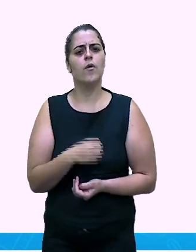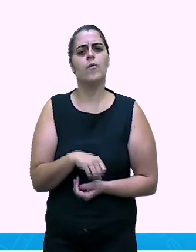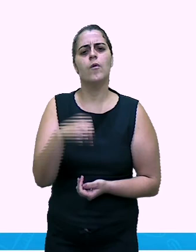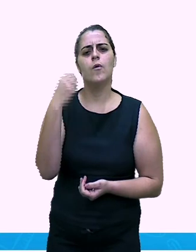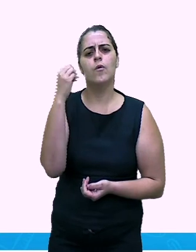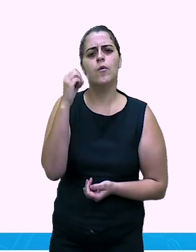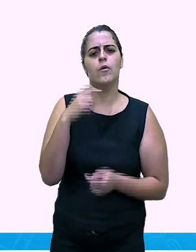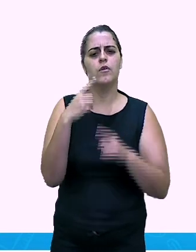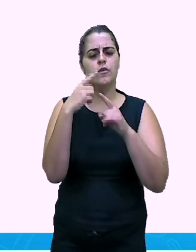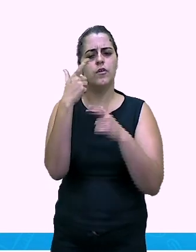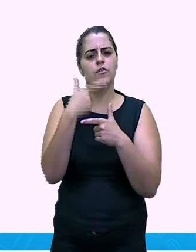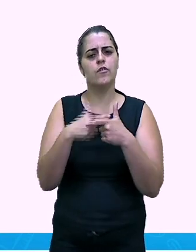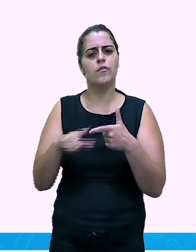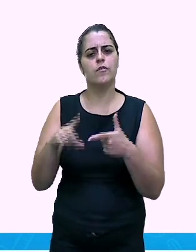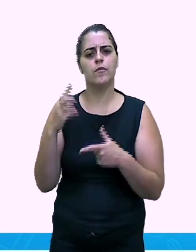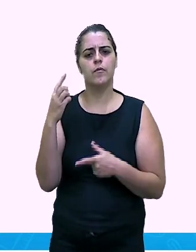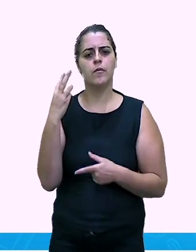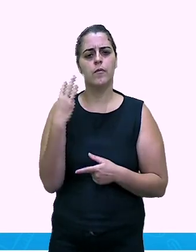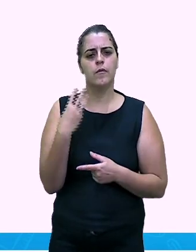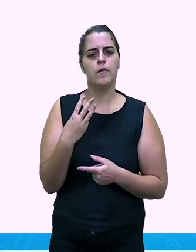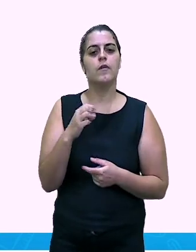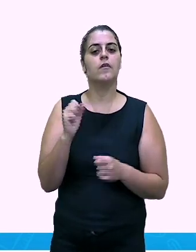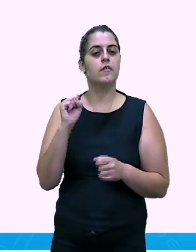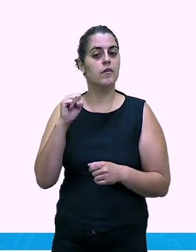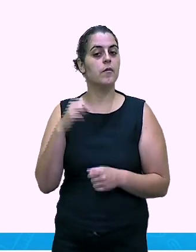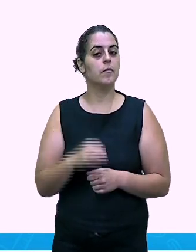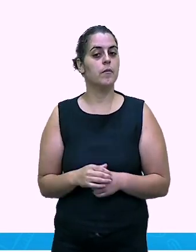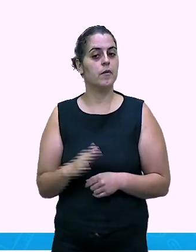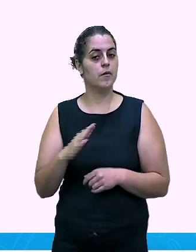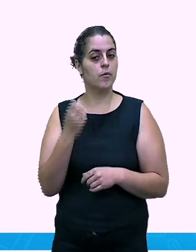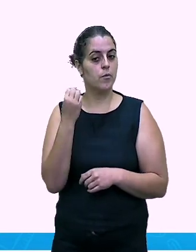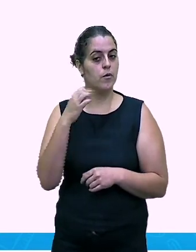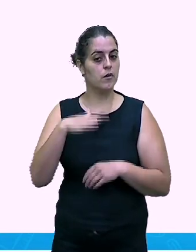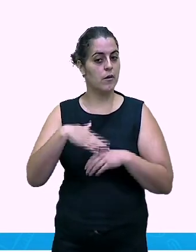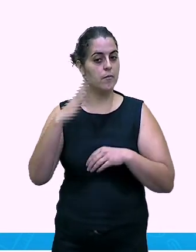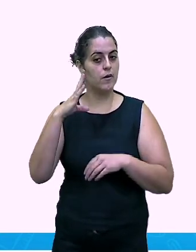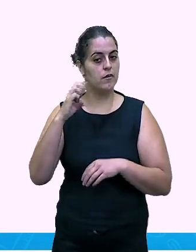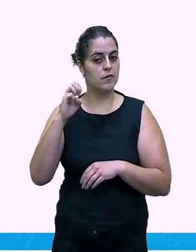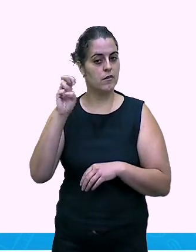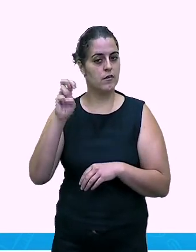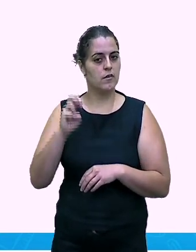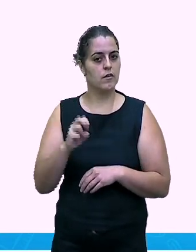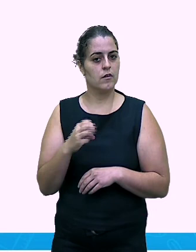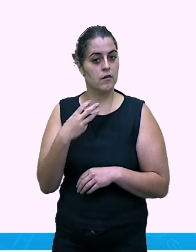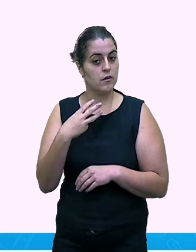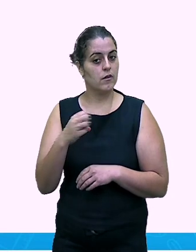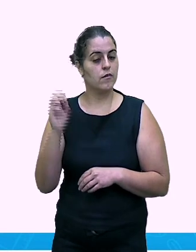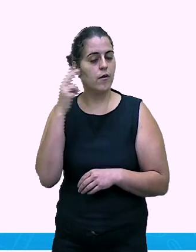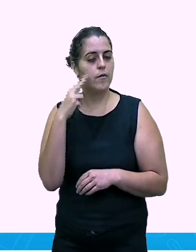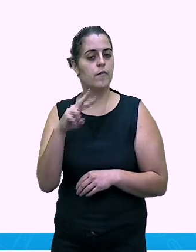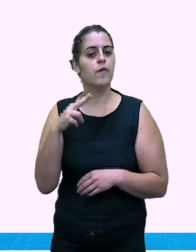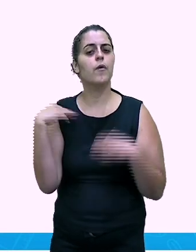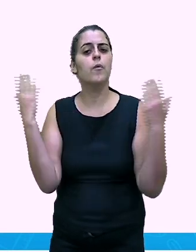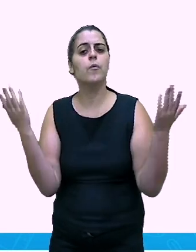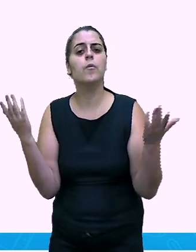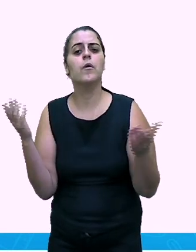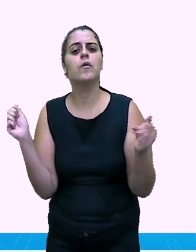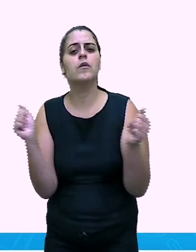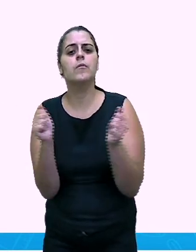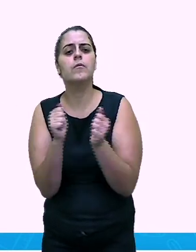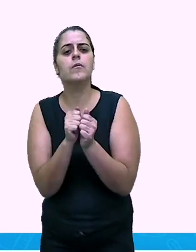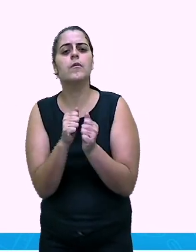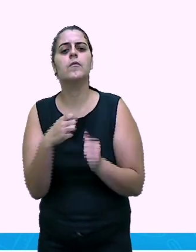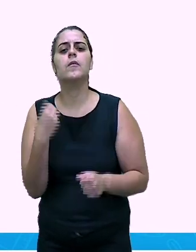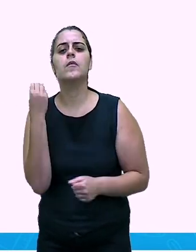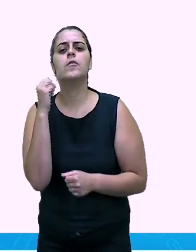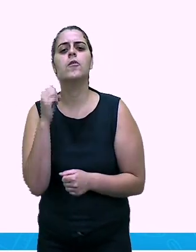por 3? Sim, porque é maior. Então vamos analisar. Qual número que eu vou multiplicar por 3 que vai aproximar